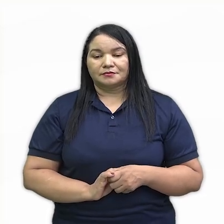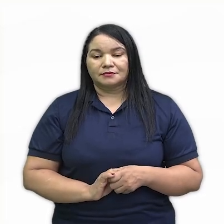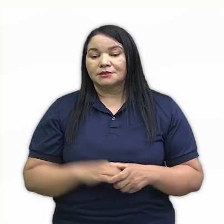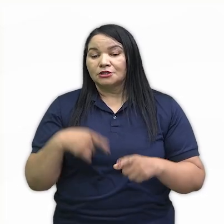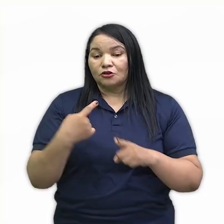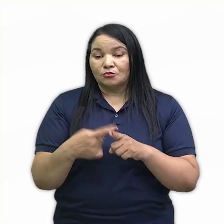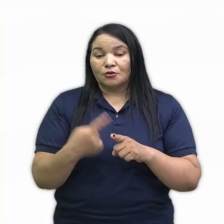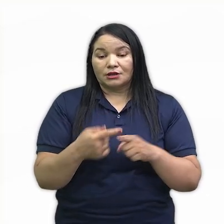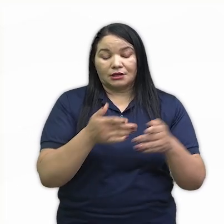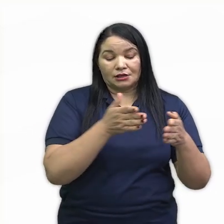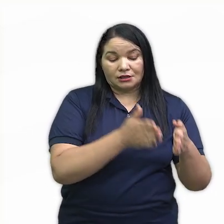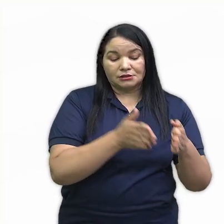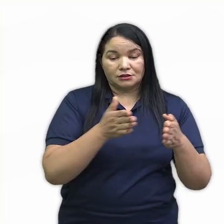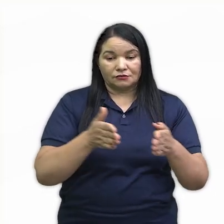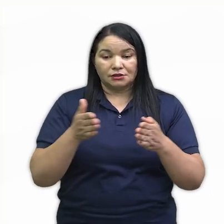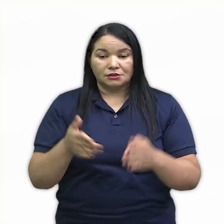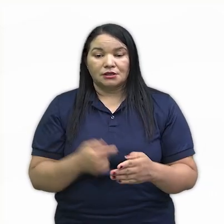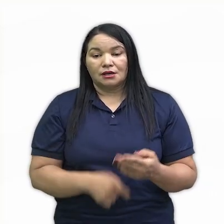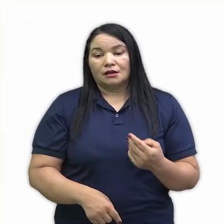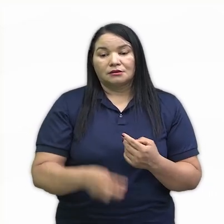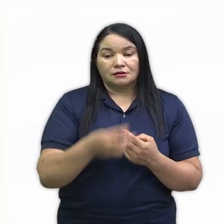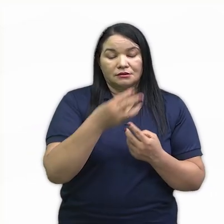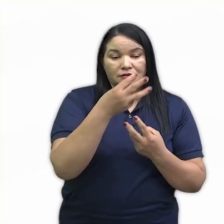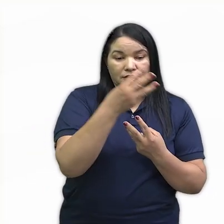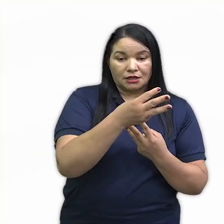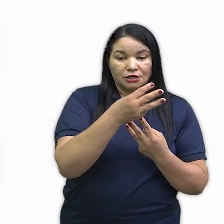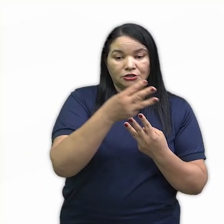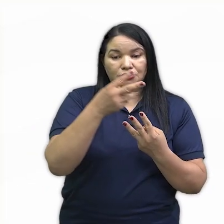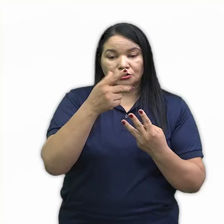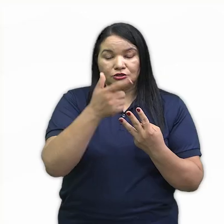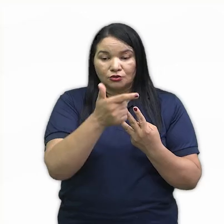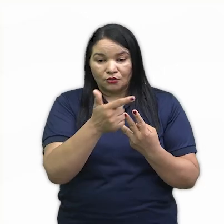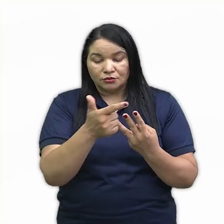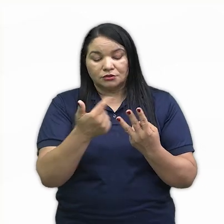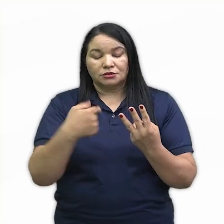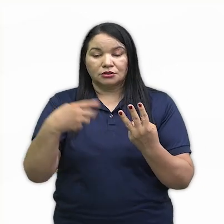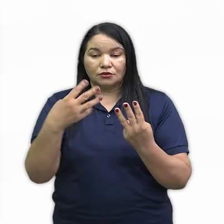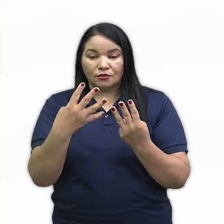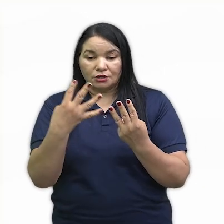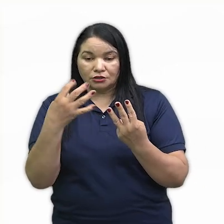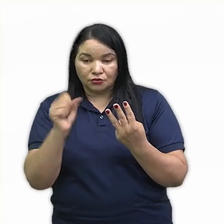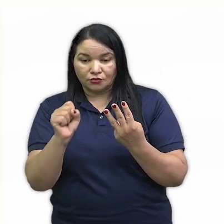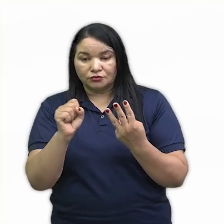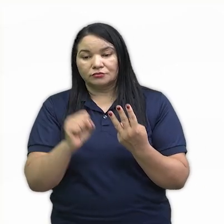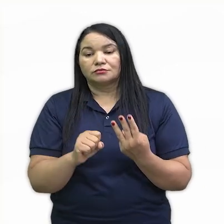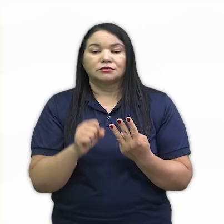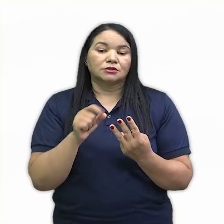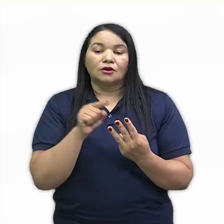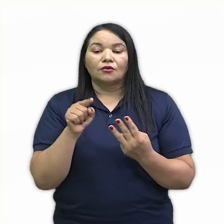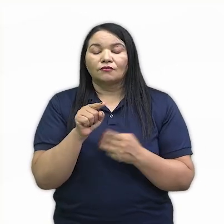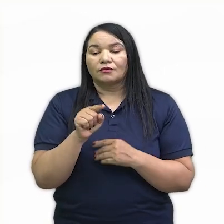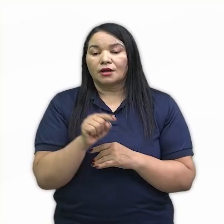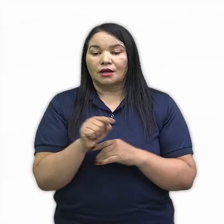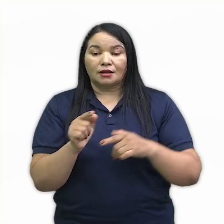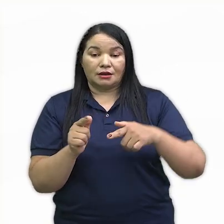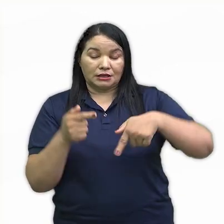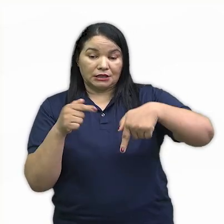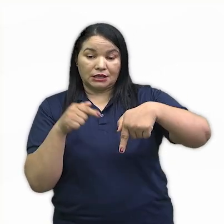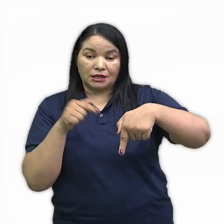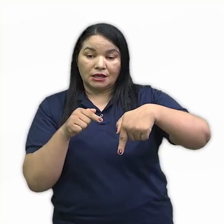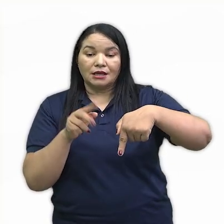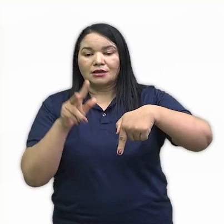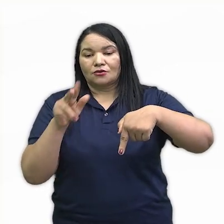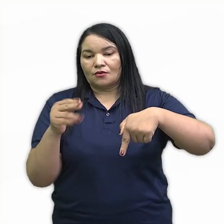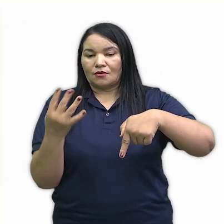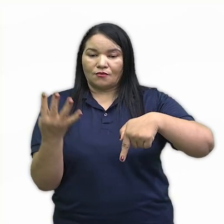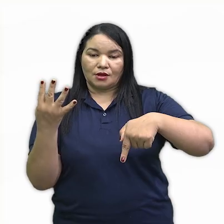Porque aí a nossa sequência vai ser 3, 12 e 48. E aí sim a gente vai ter uma PG com razão igual a